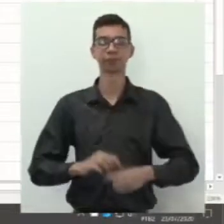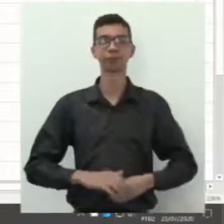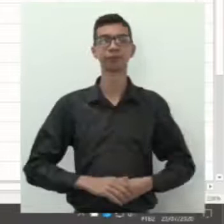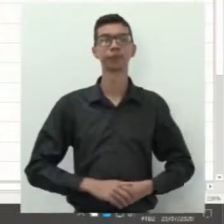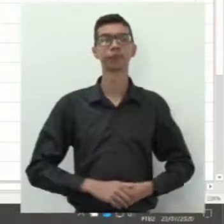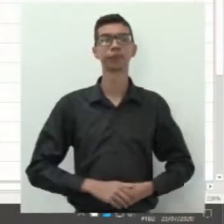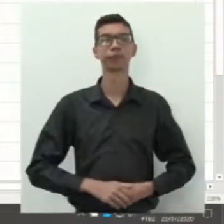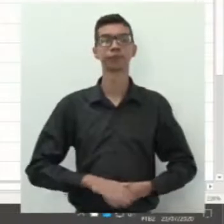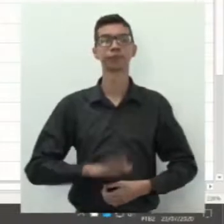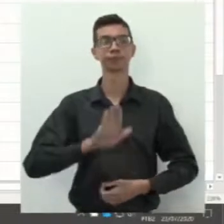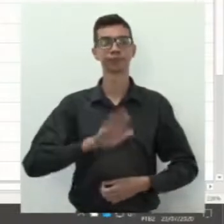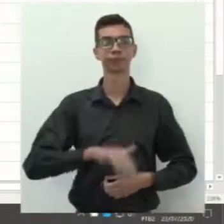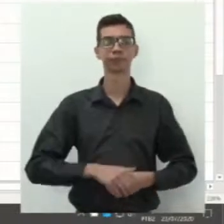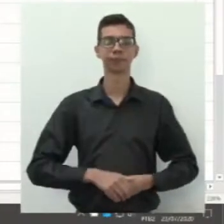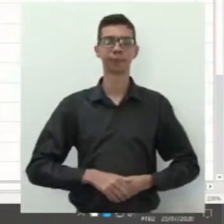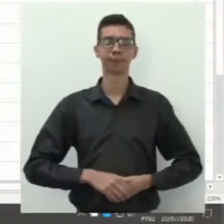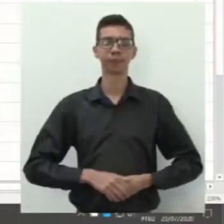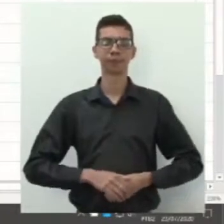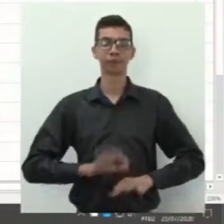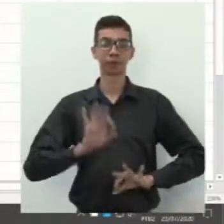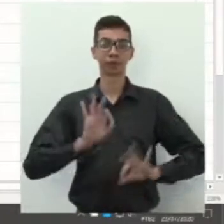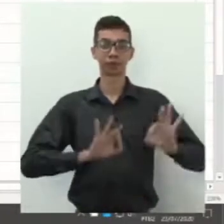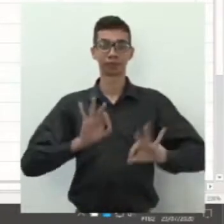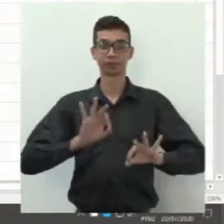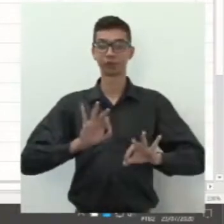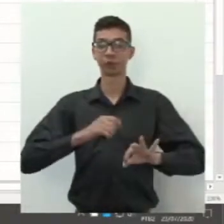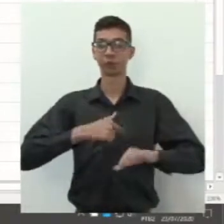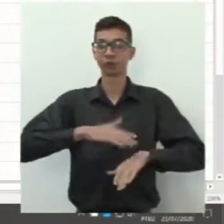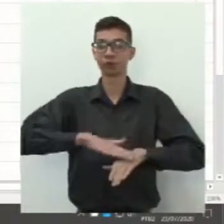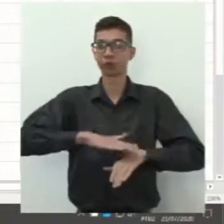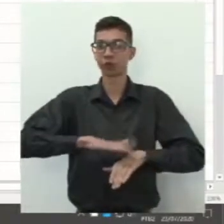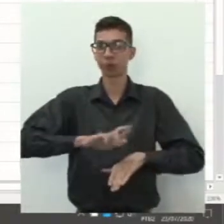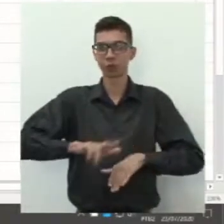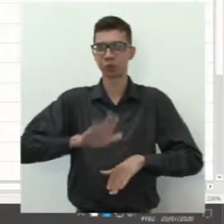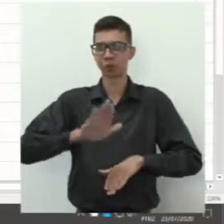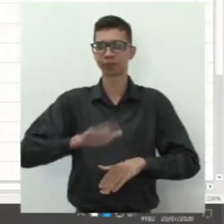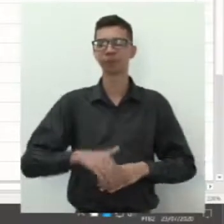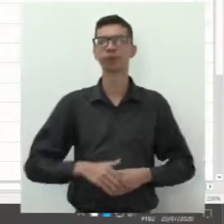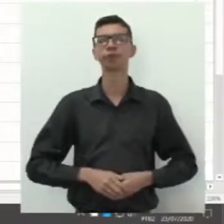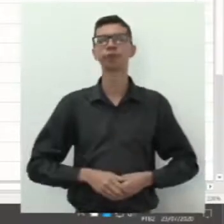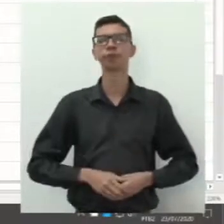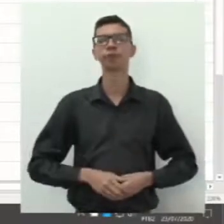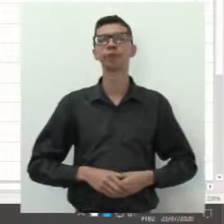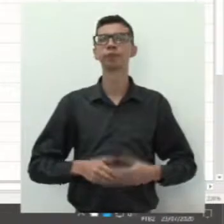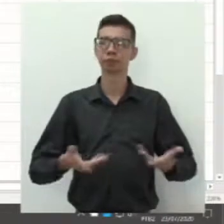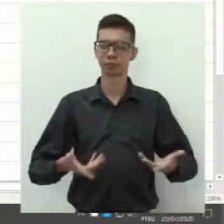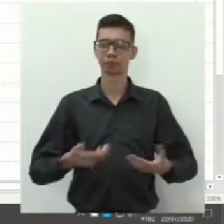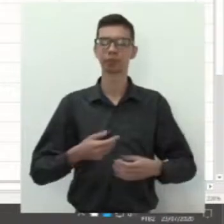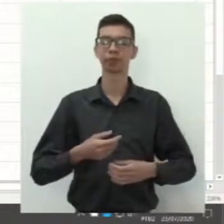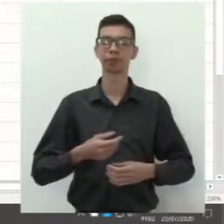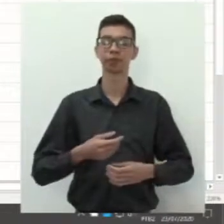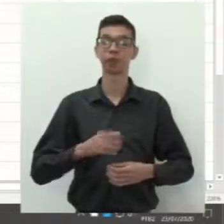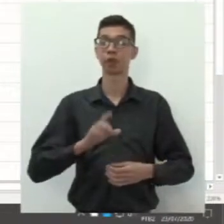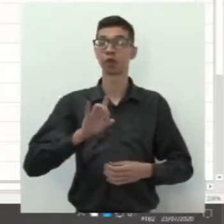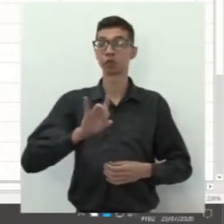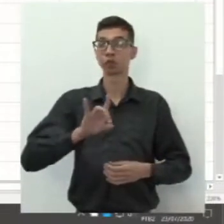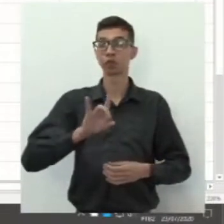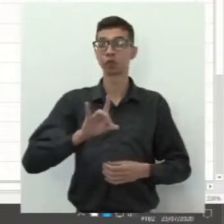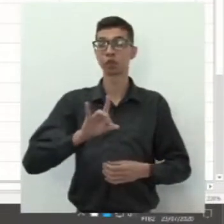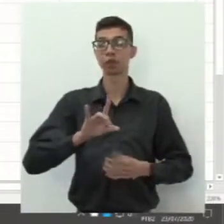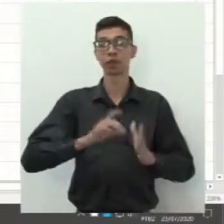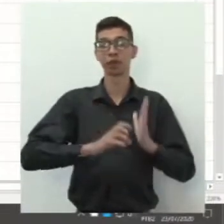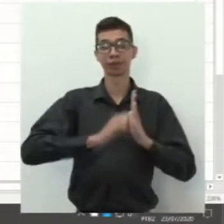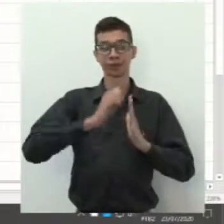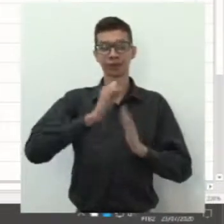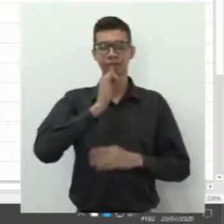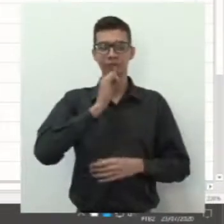acabei selecionando o que não era para fazer aqui, mas ele ia sair assim, ó. Então, eu só seleciono meus dados. Então, ó, Ribeiro